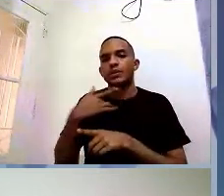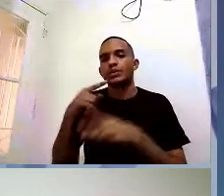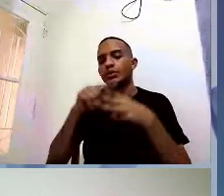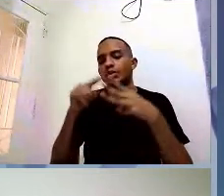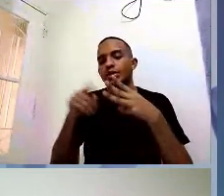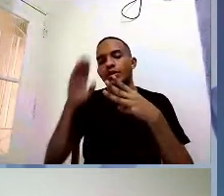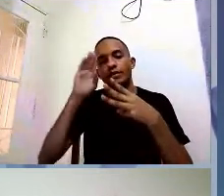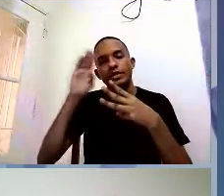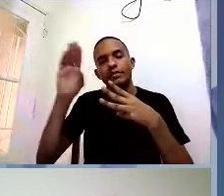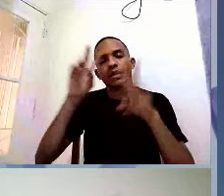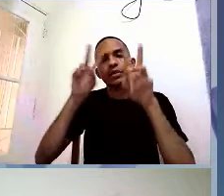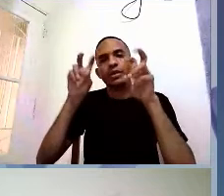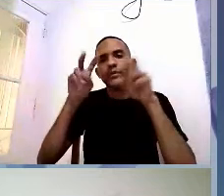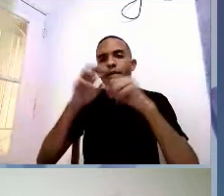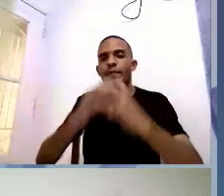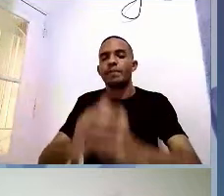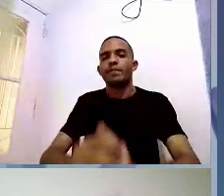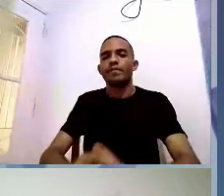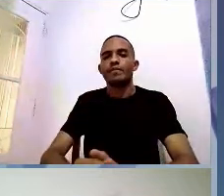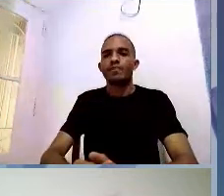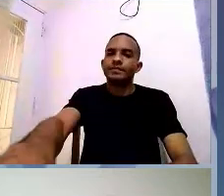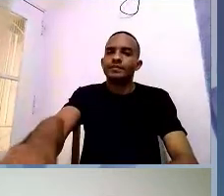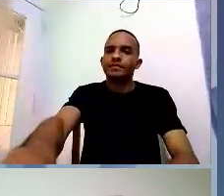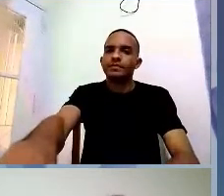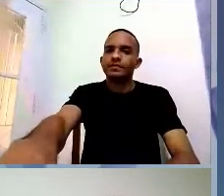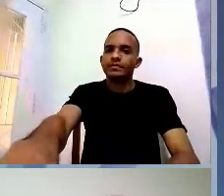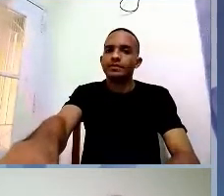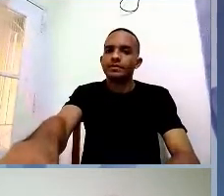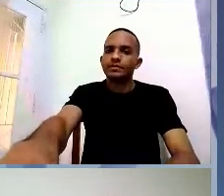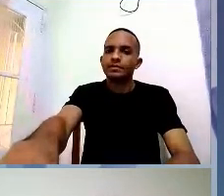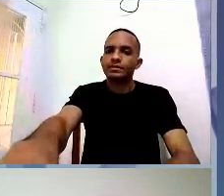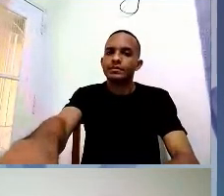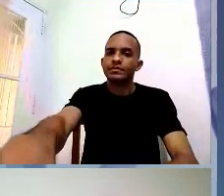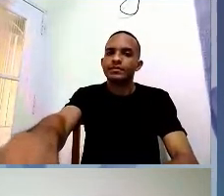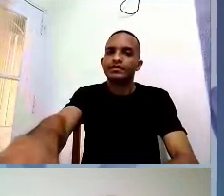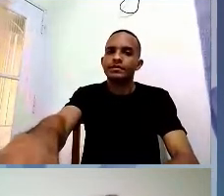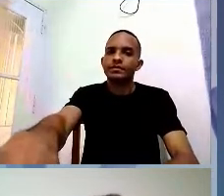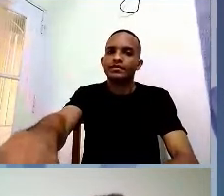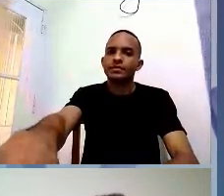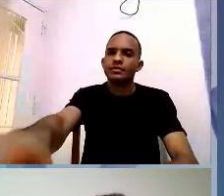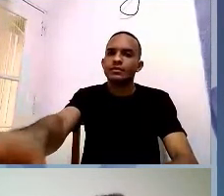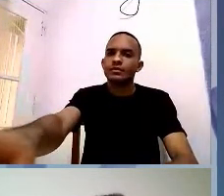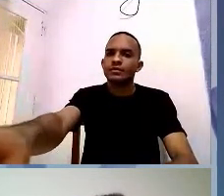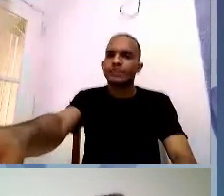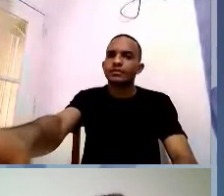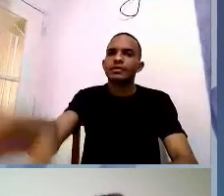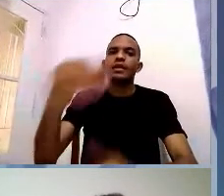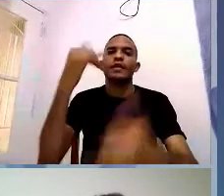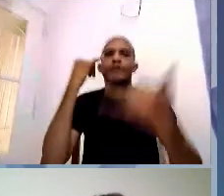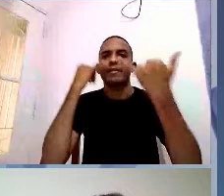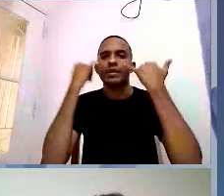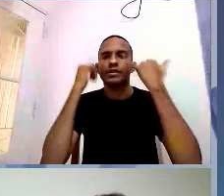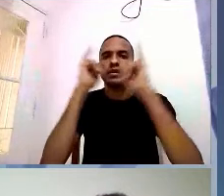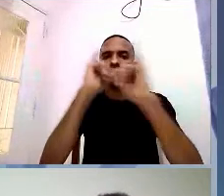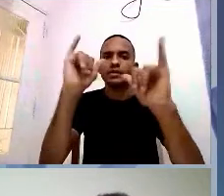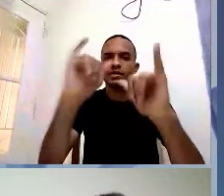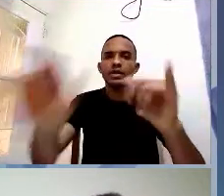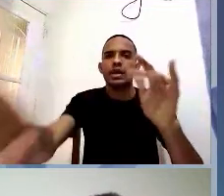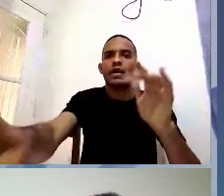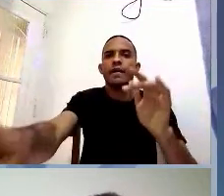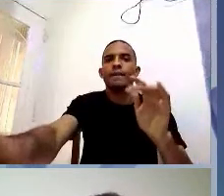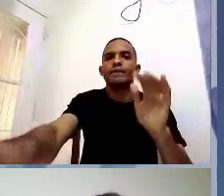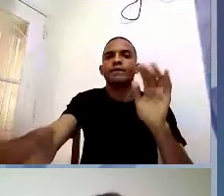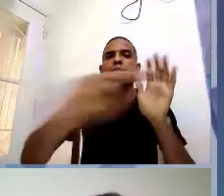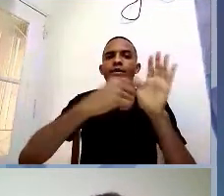eixos temáticos do eixo de indicadores. Os dados que acabamos de mencionar foram expostos